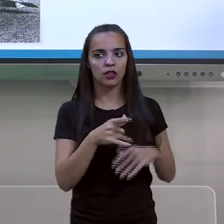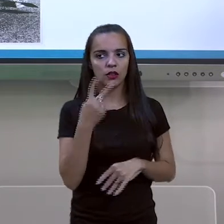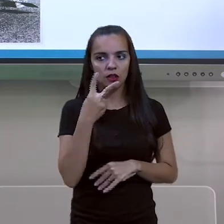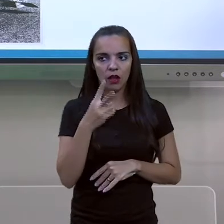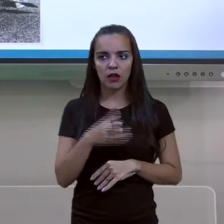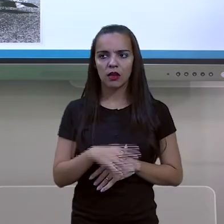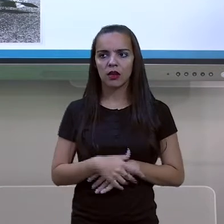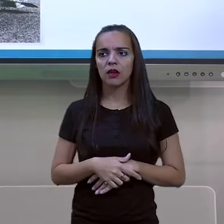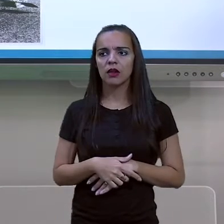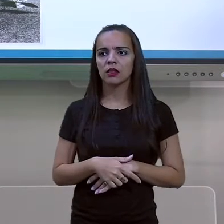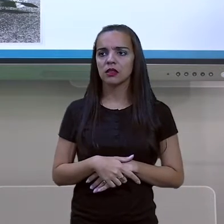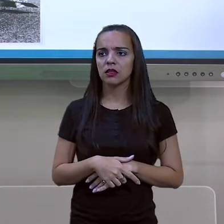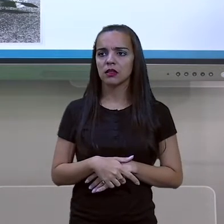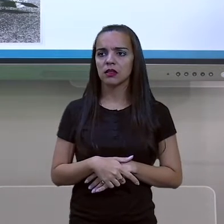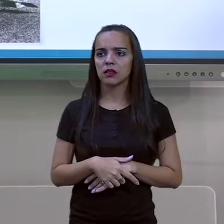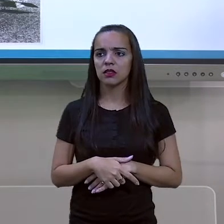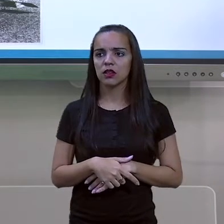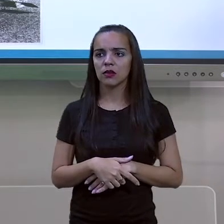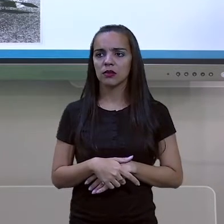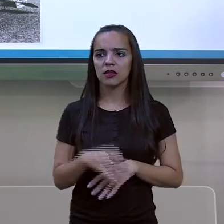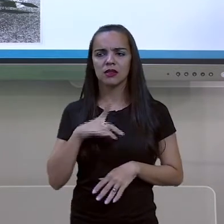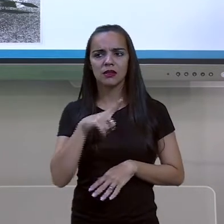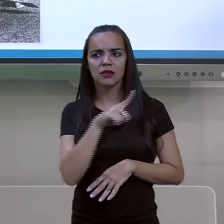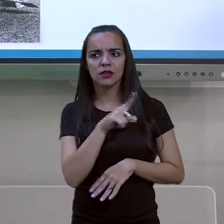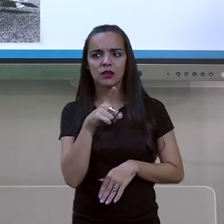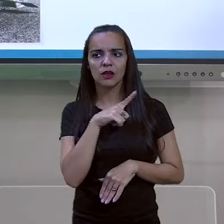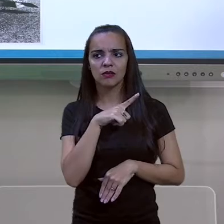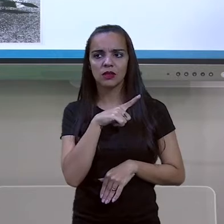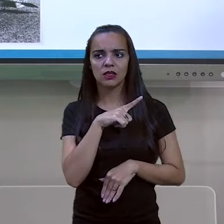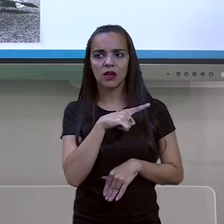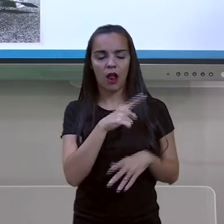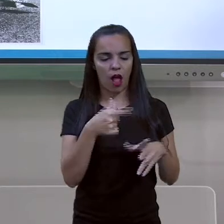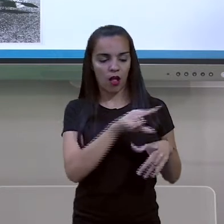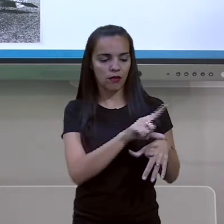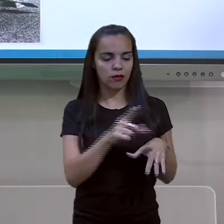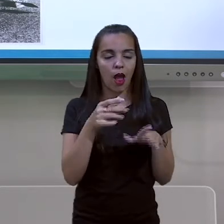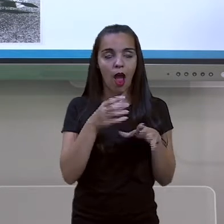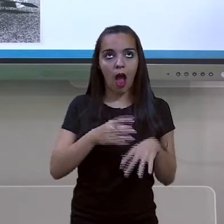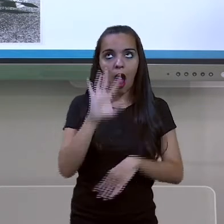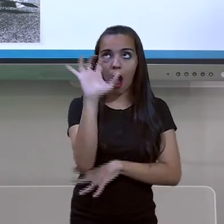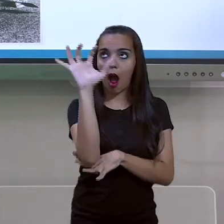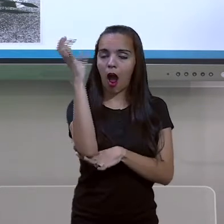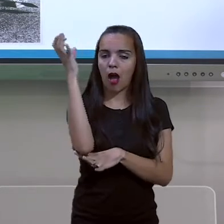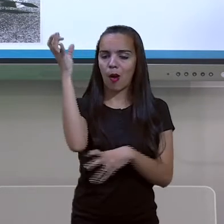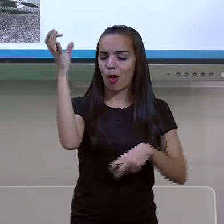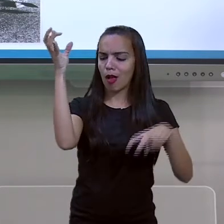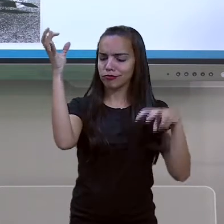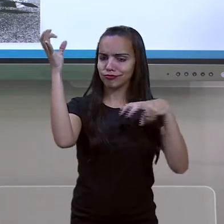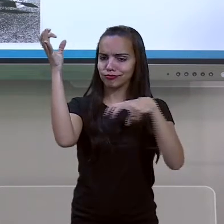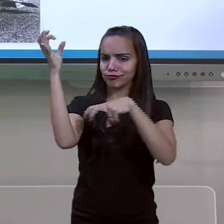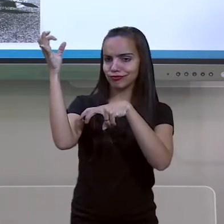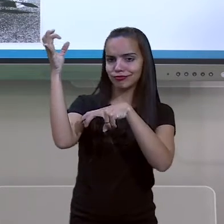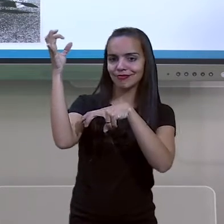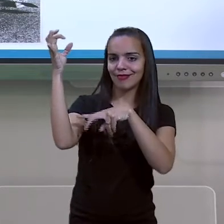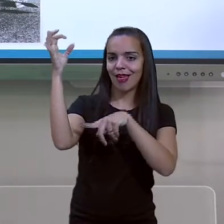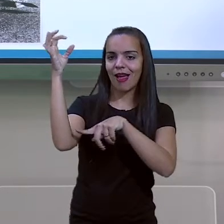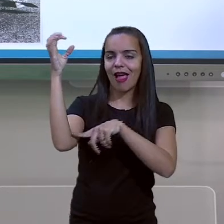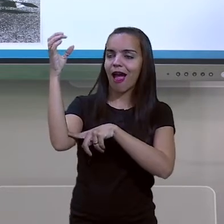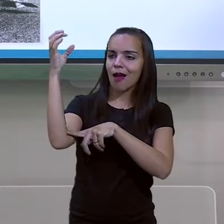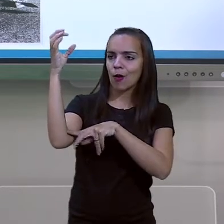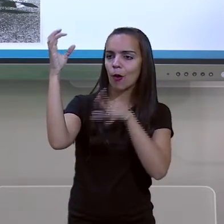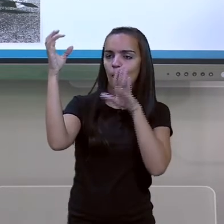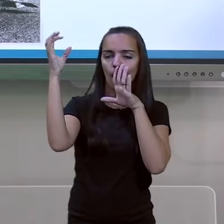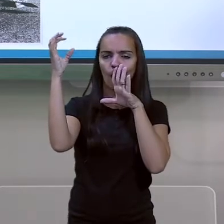ali e puderem, se esconder na sombra daquela árvore para fugir do sol, eles vão lembrar que